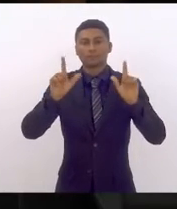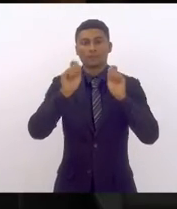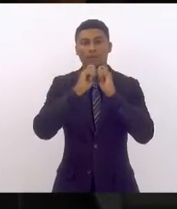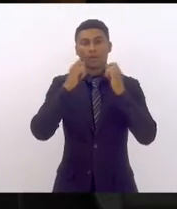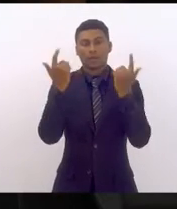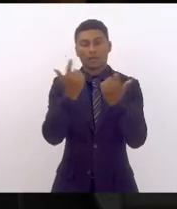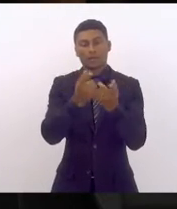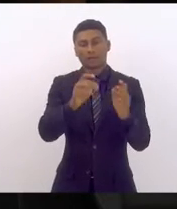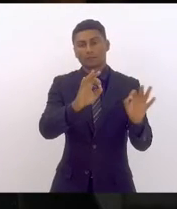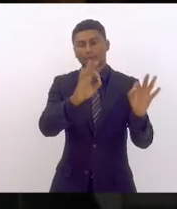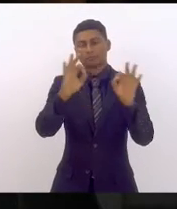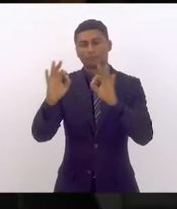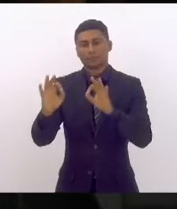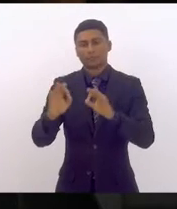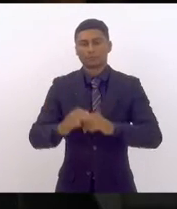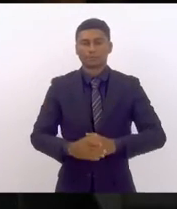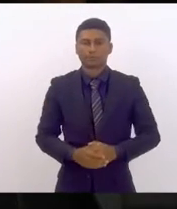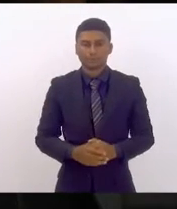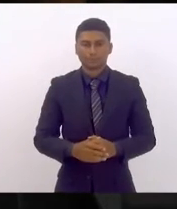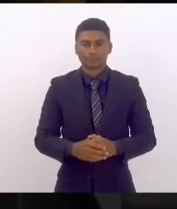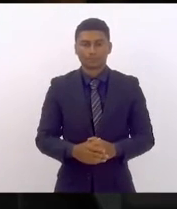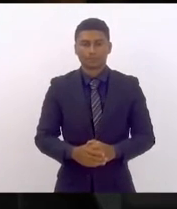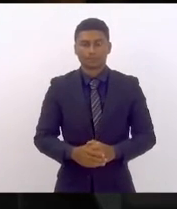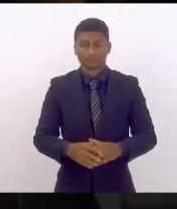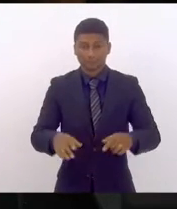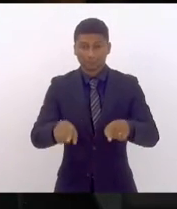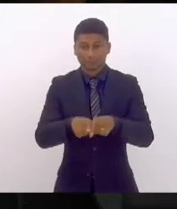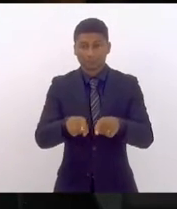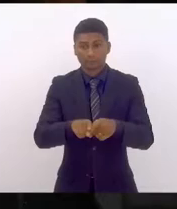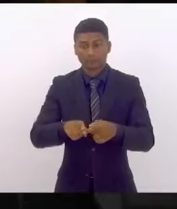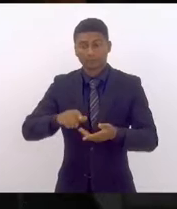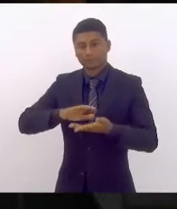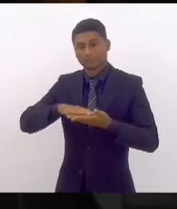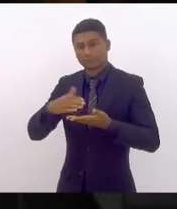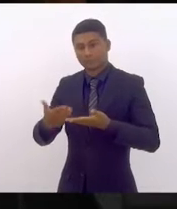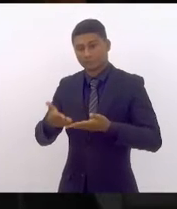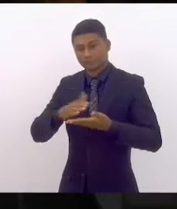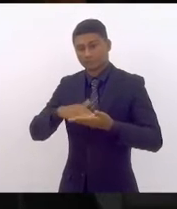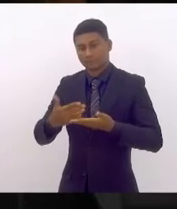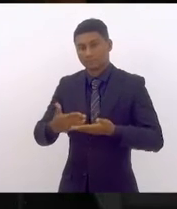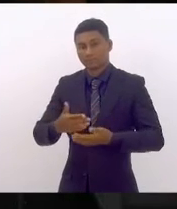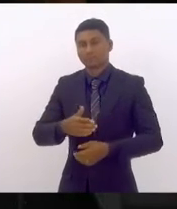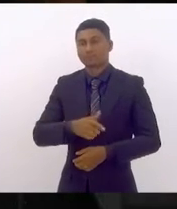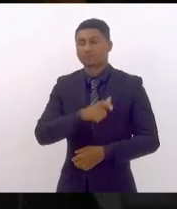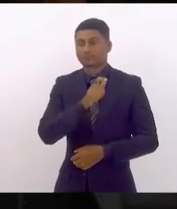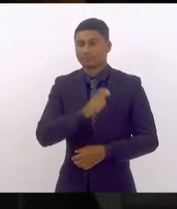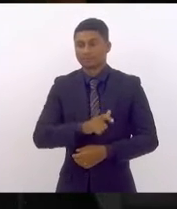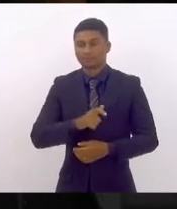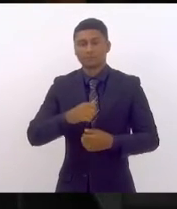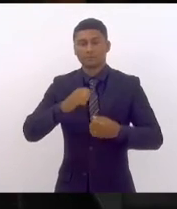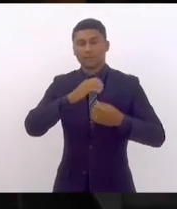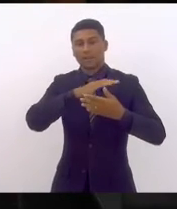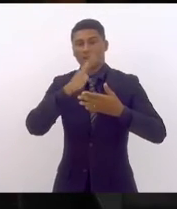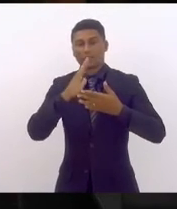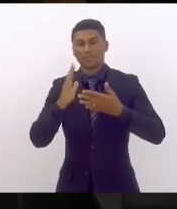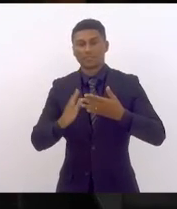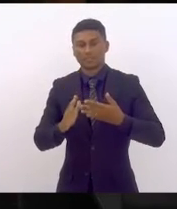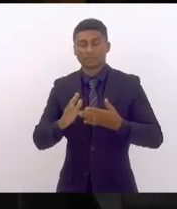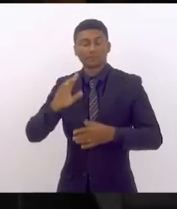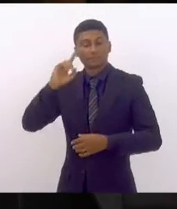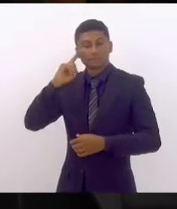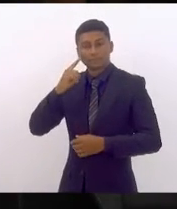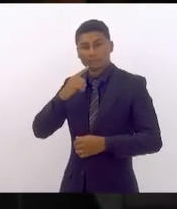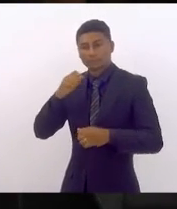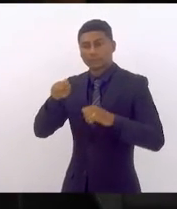TV alerj senhor intérprete da linguagem de libras